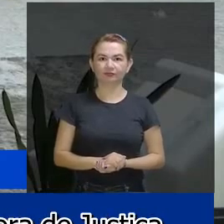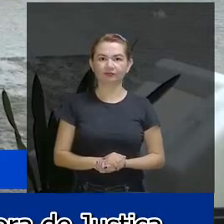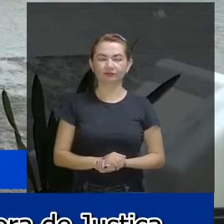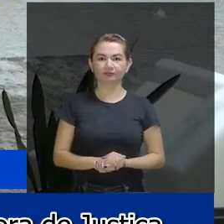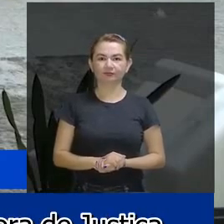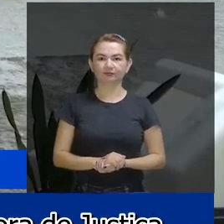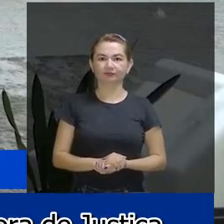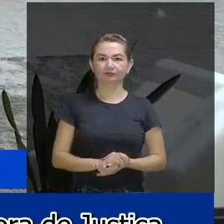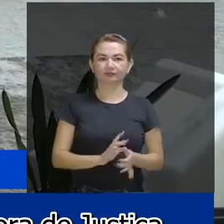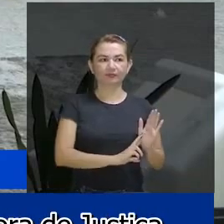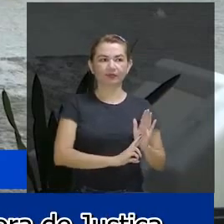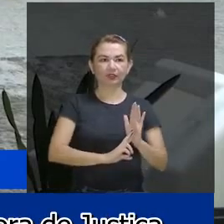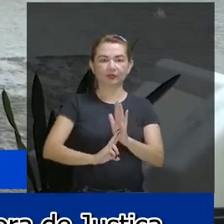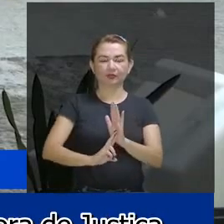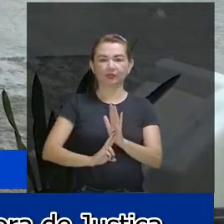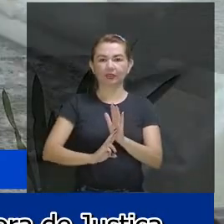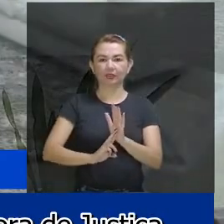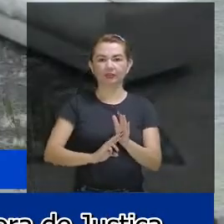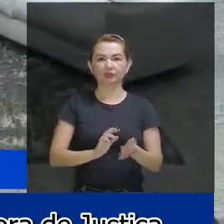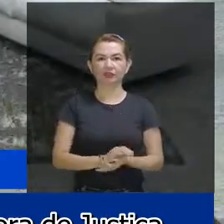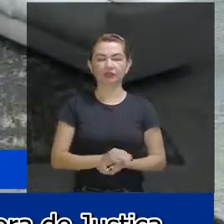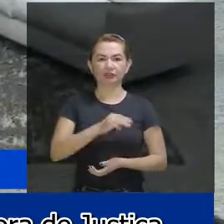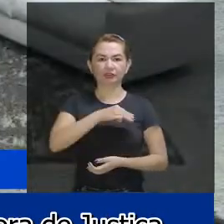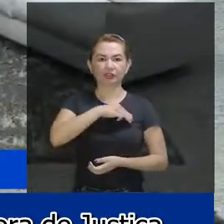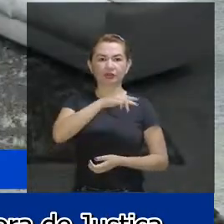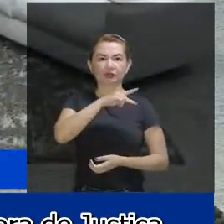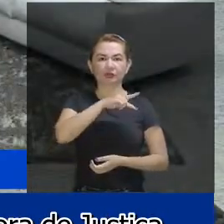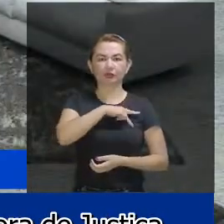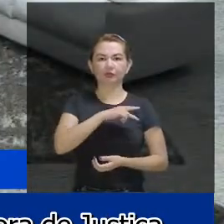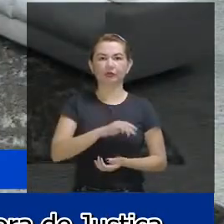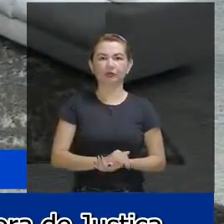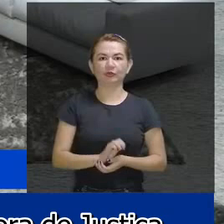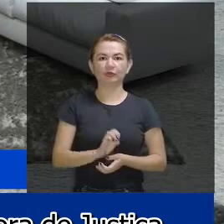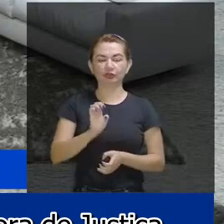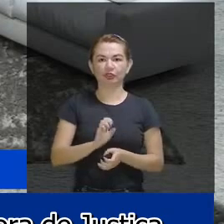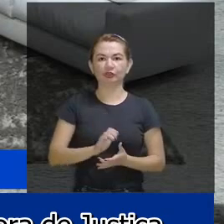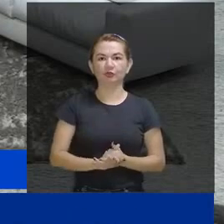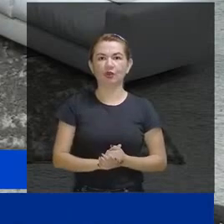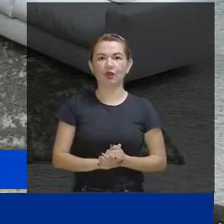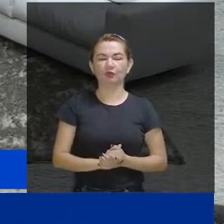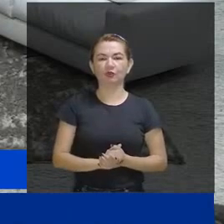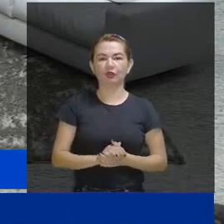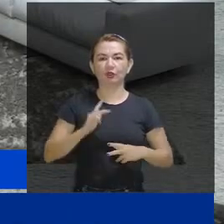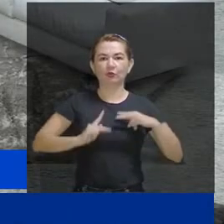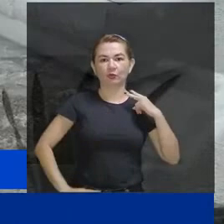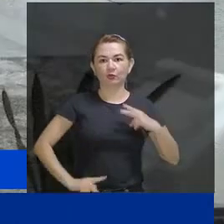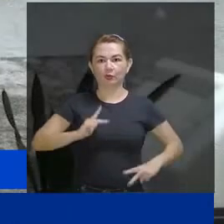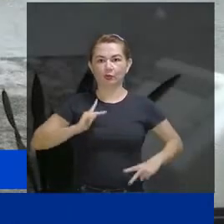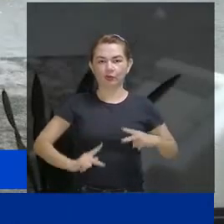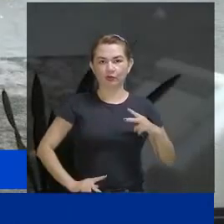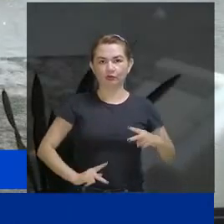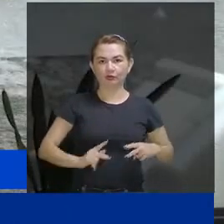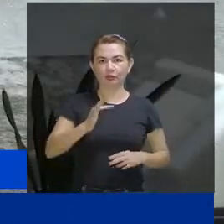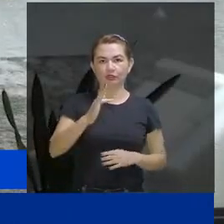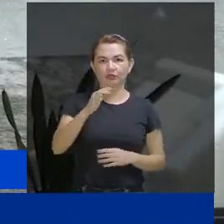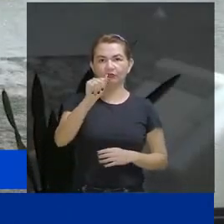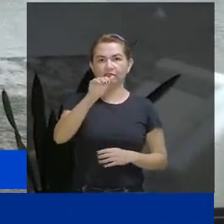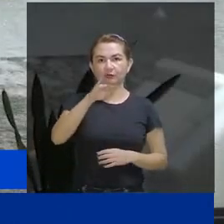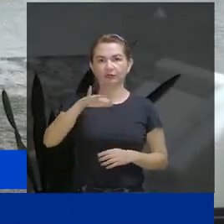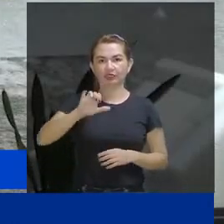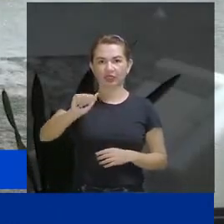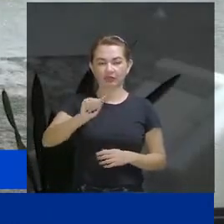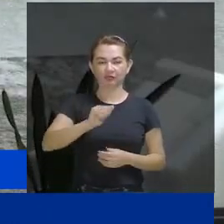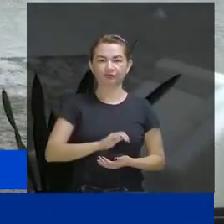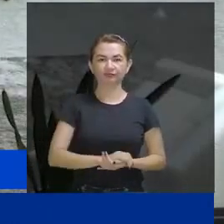A representante do Ministério Público Estadual, promotora de Justiça, doutora Fábia Nilce Santana de